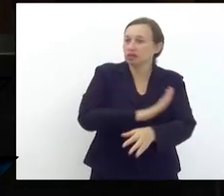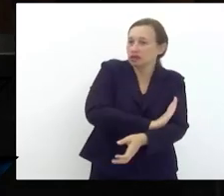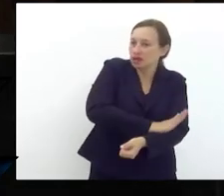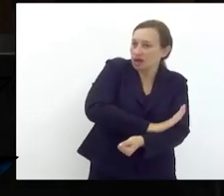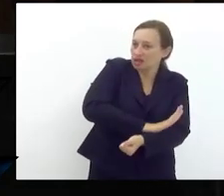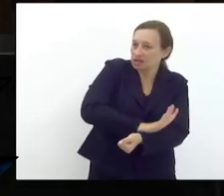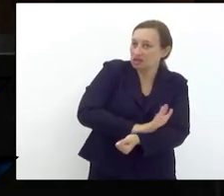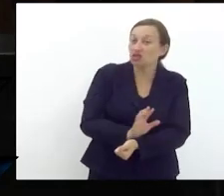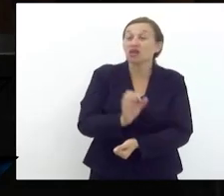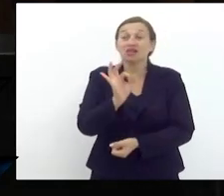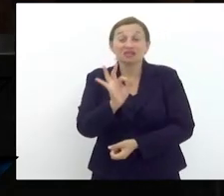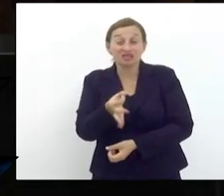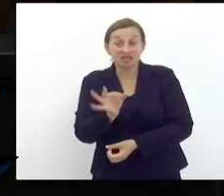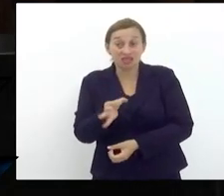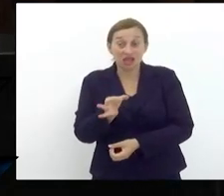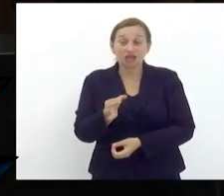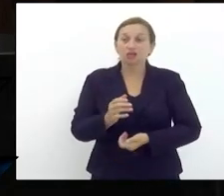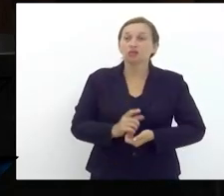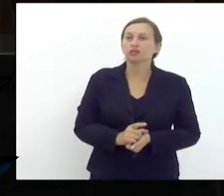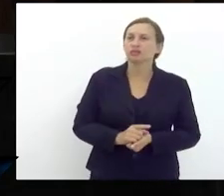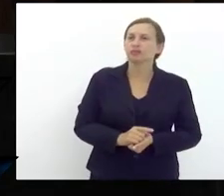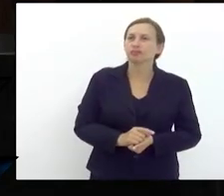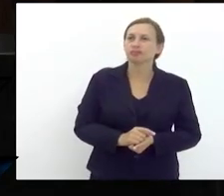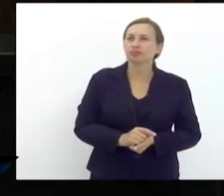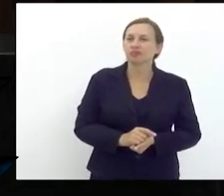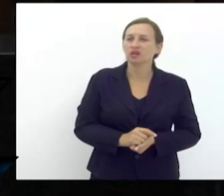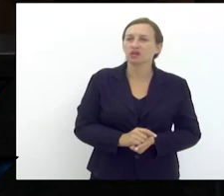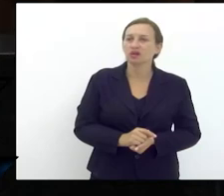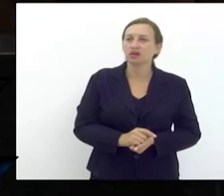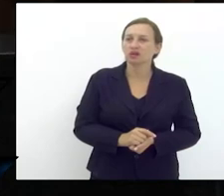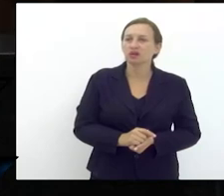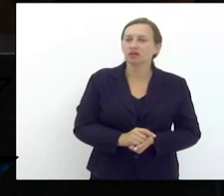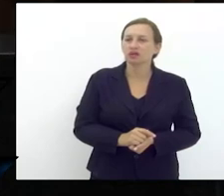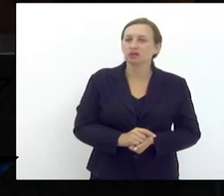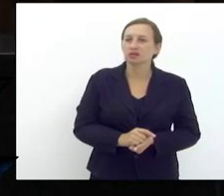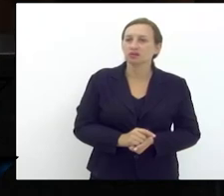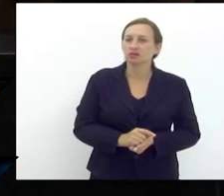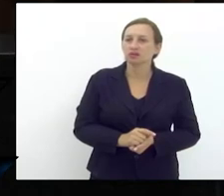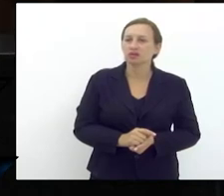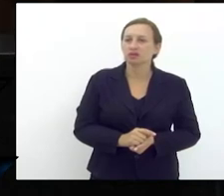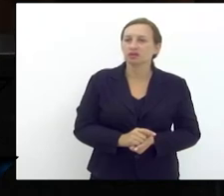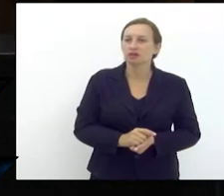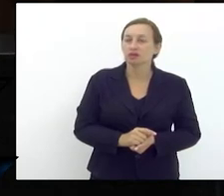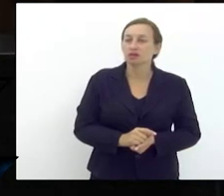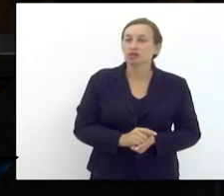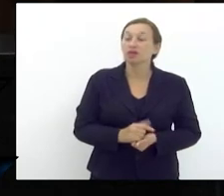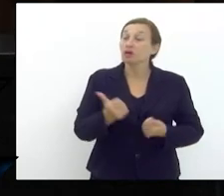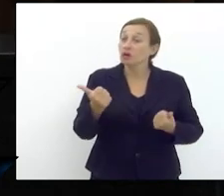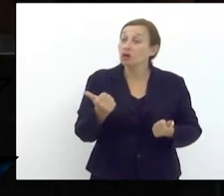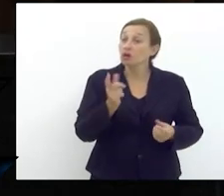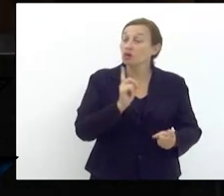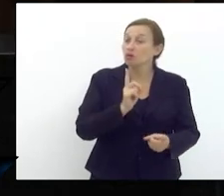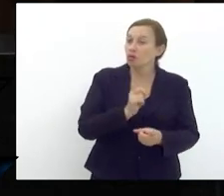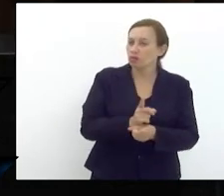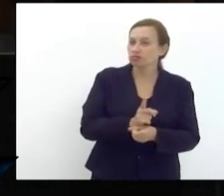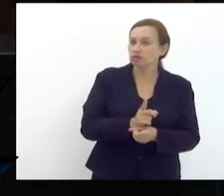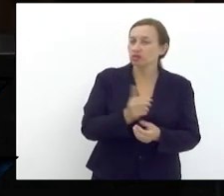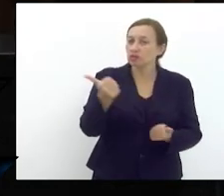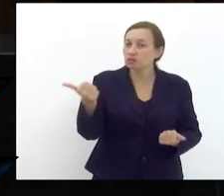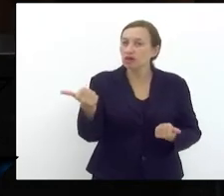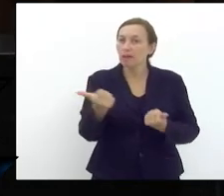e que claro encontram os seus coadjuvantes Justamente na omissão